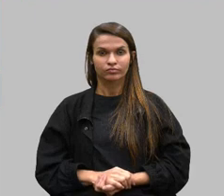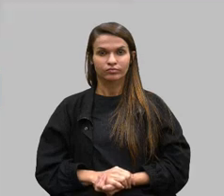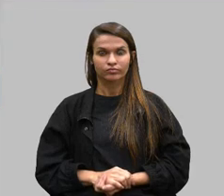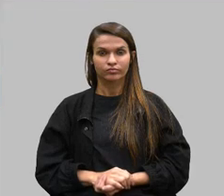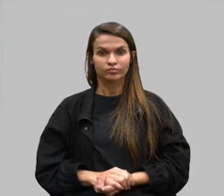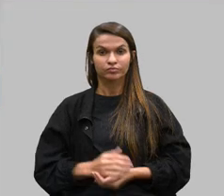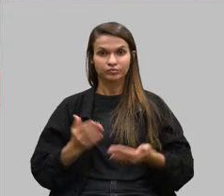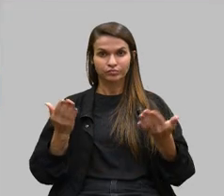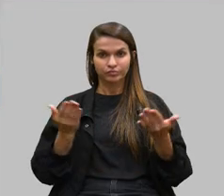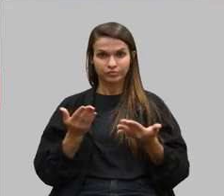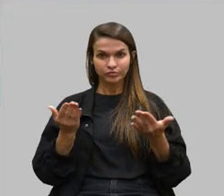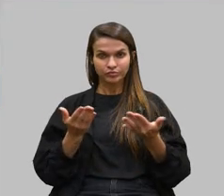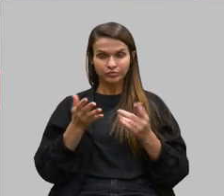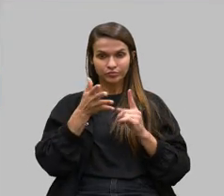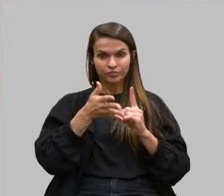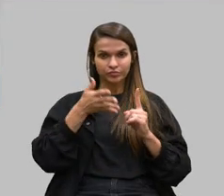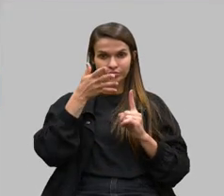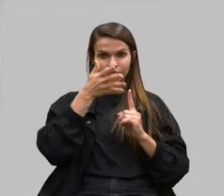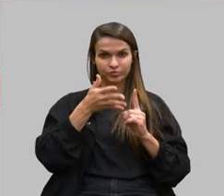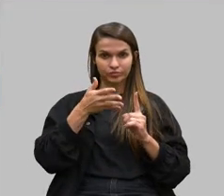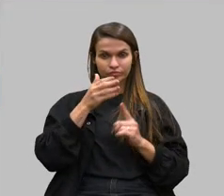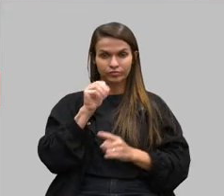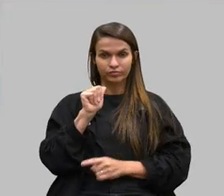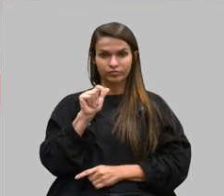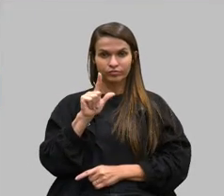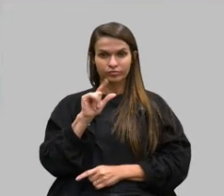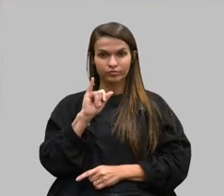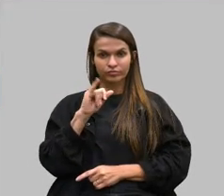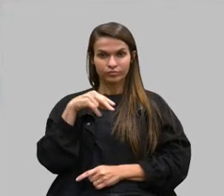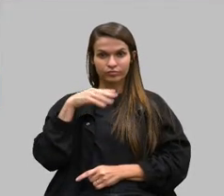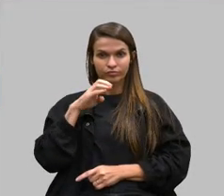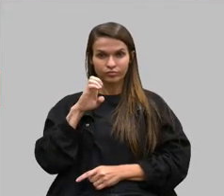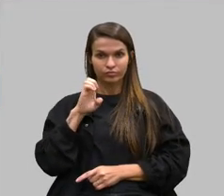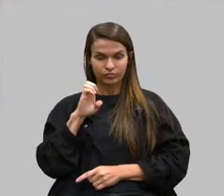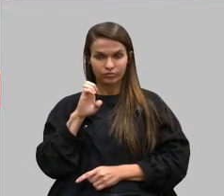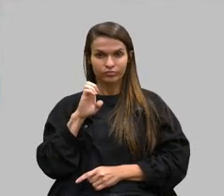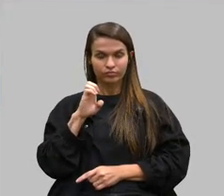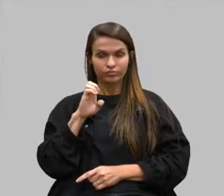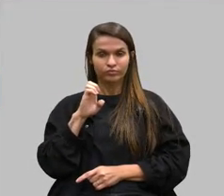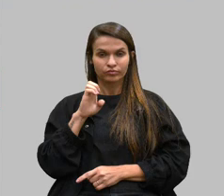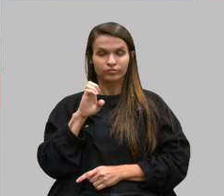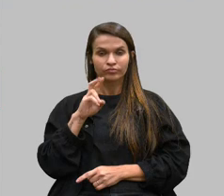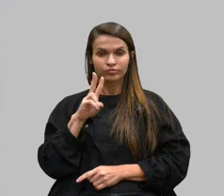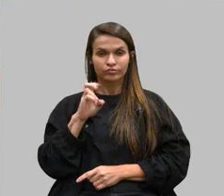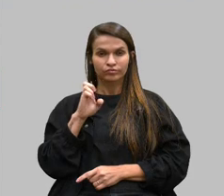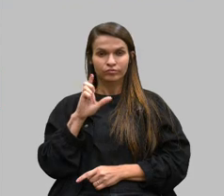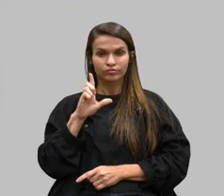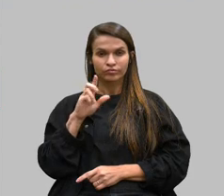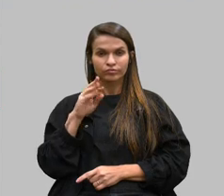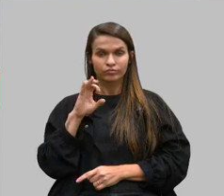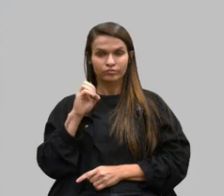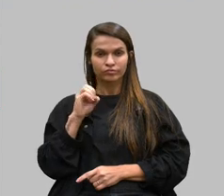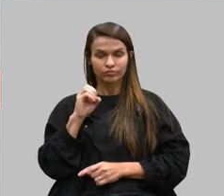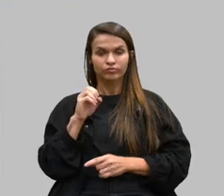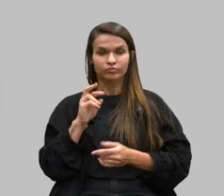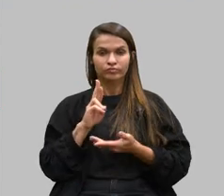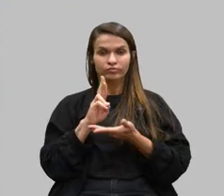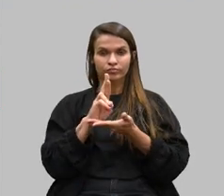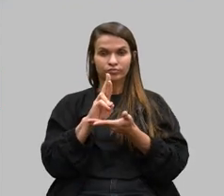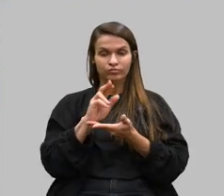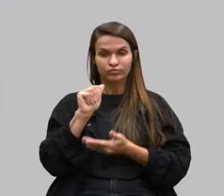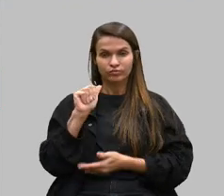neste momento passamos a palavra para Aline de Freitas Veloso representando Antônio Pitangui de